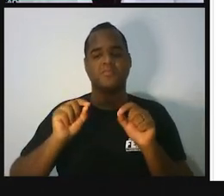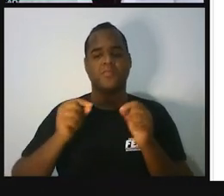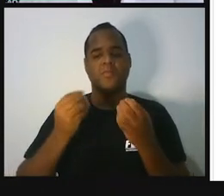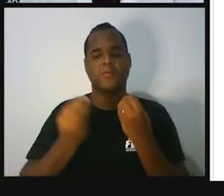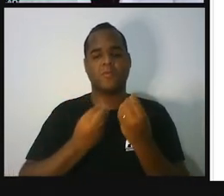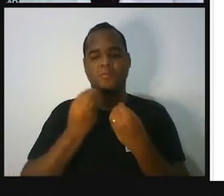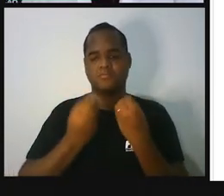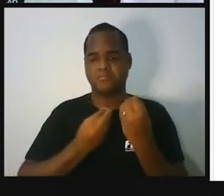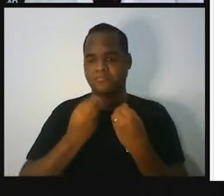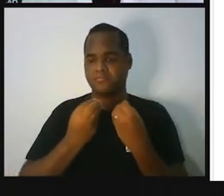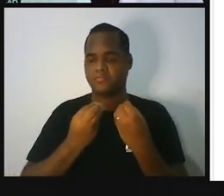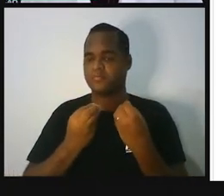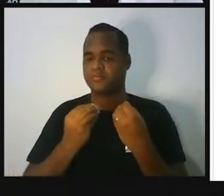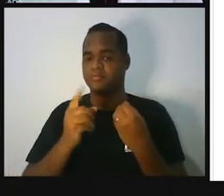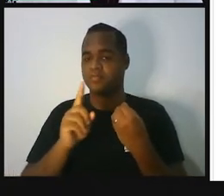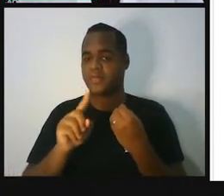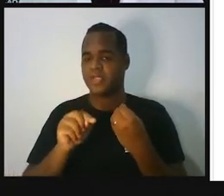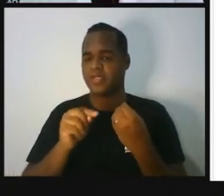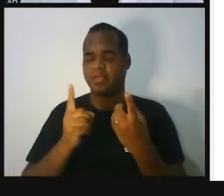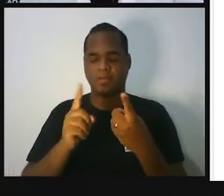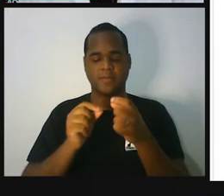como formada